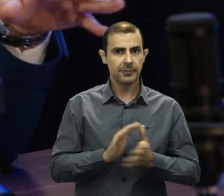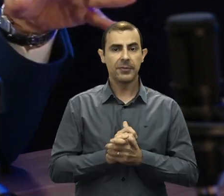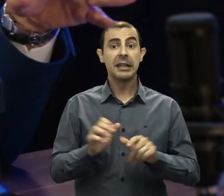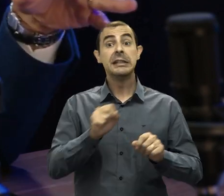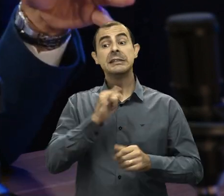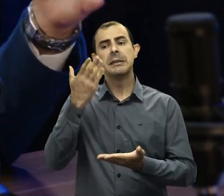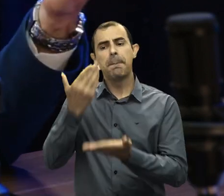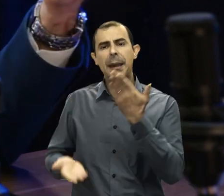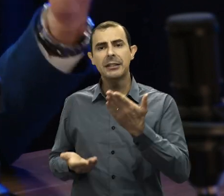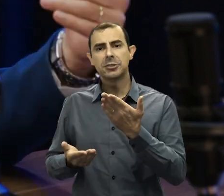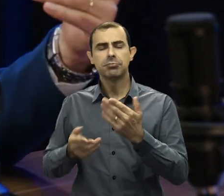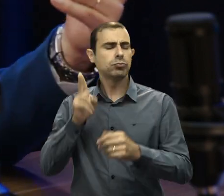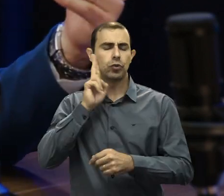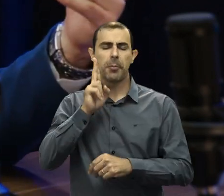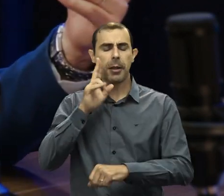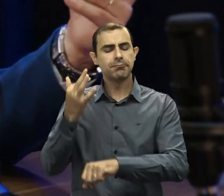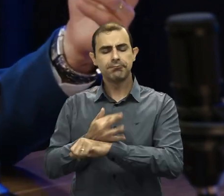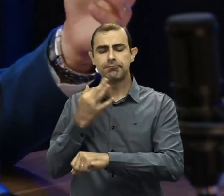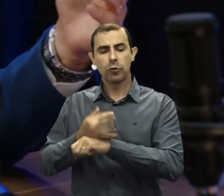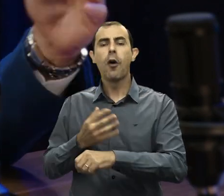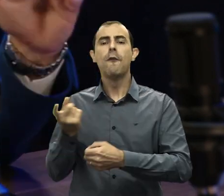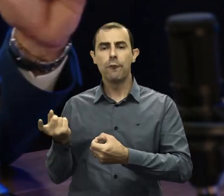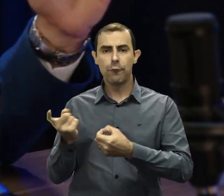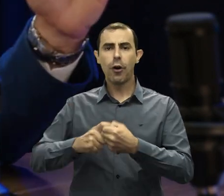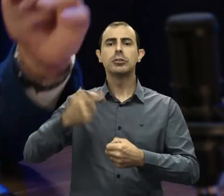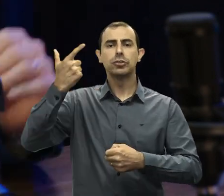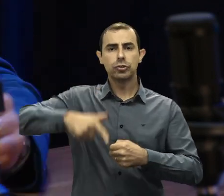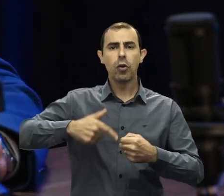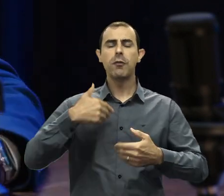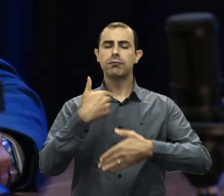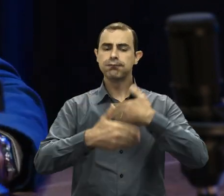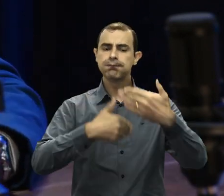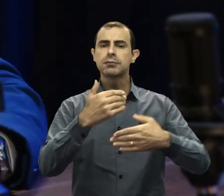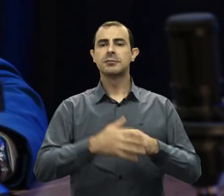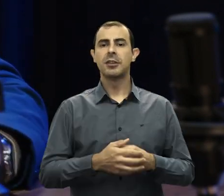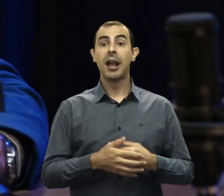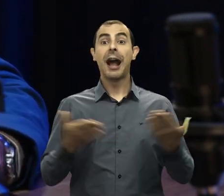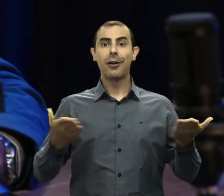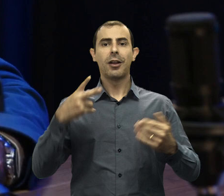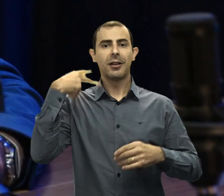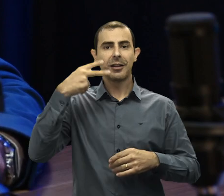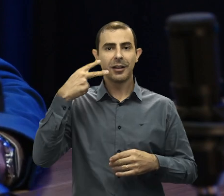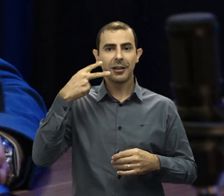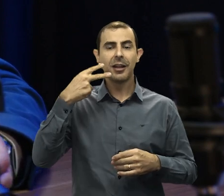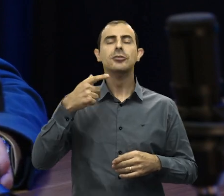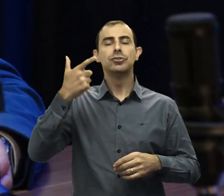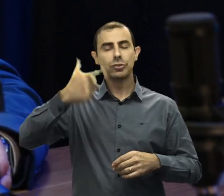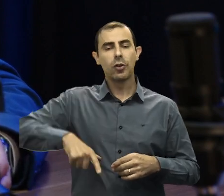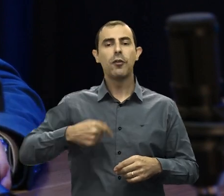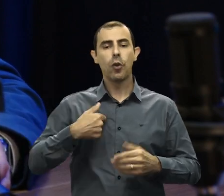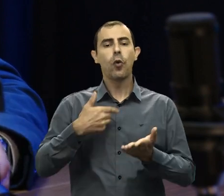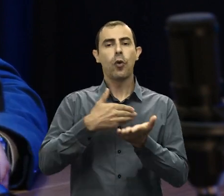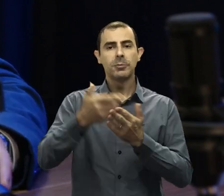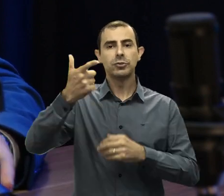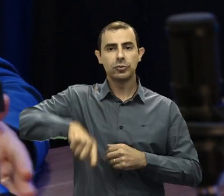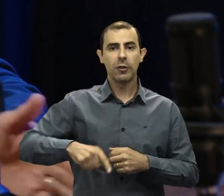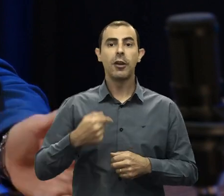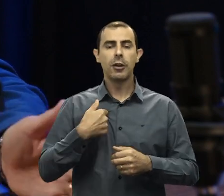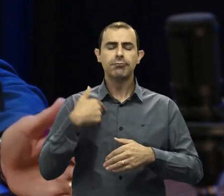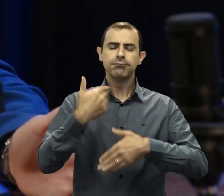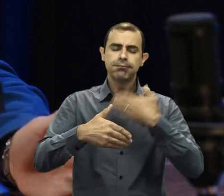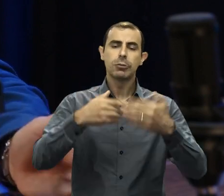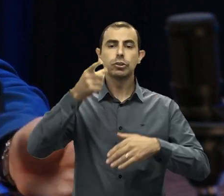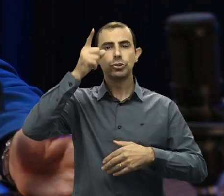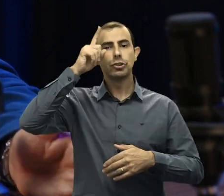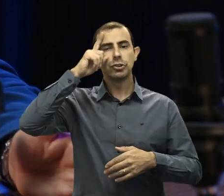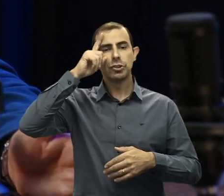você perde, você aprender a recomeçar. Então, a Câmara hoje está sendo muito bom, estou recomeçando, estou fazendo meu dia a dia e estou